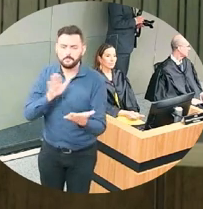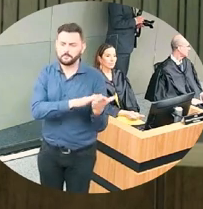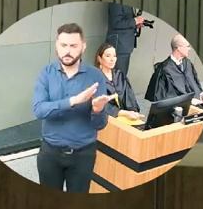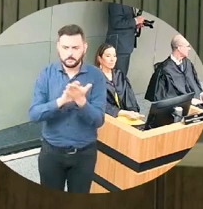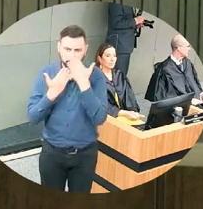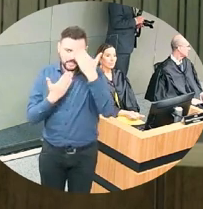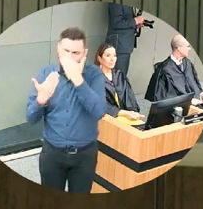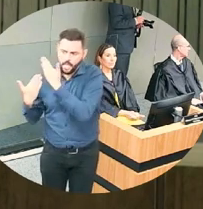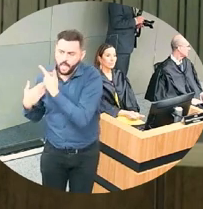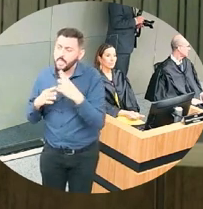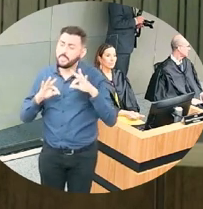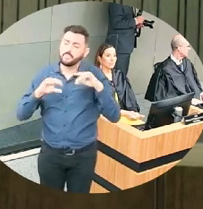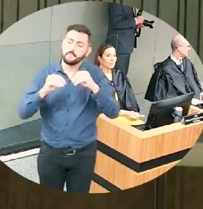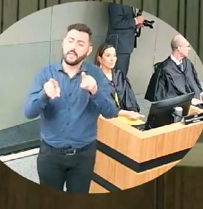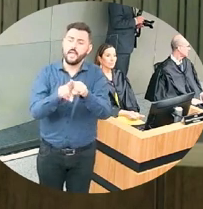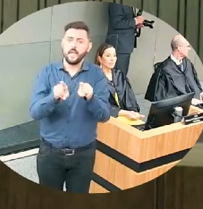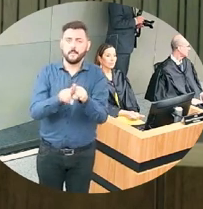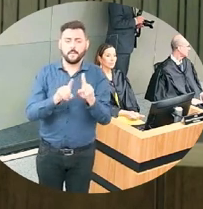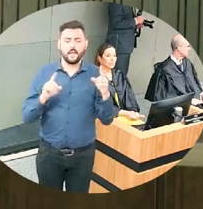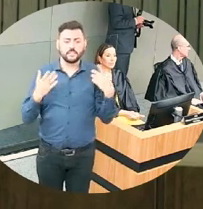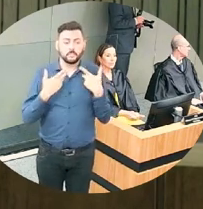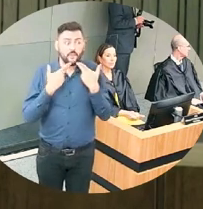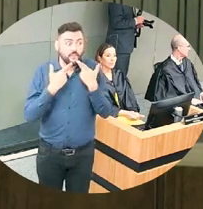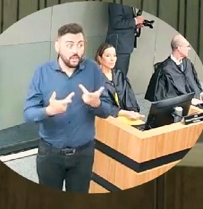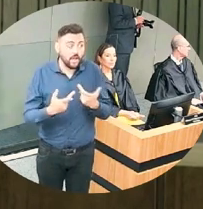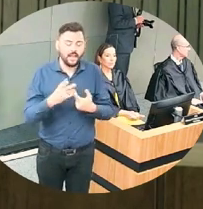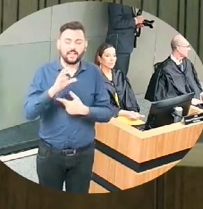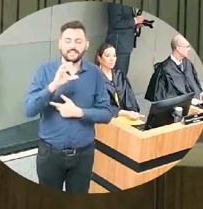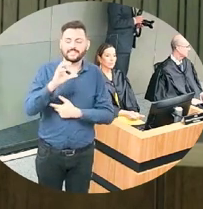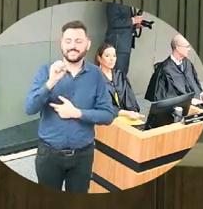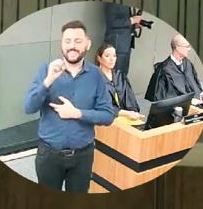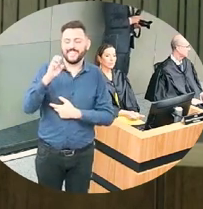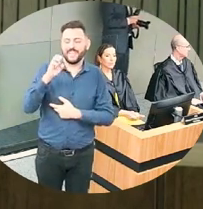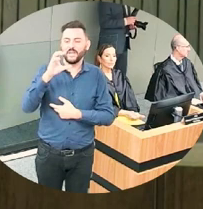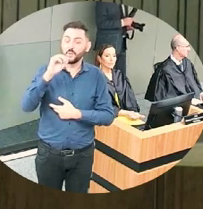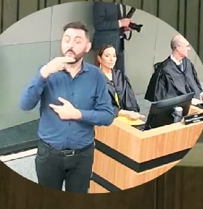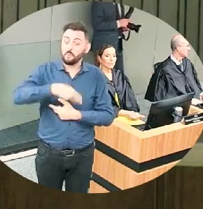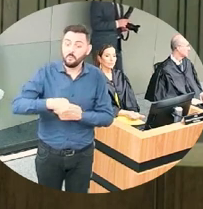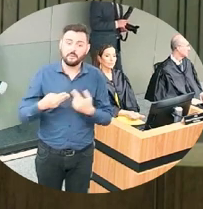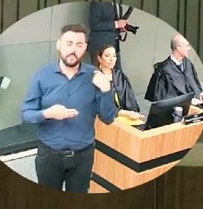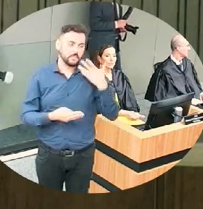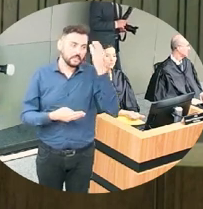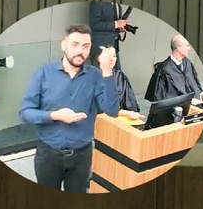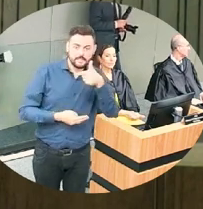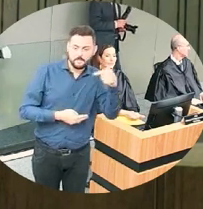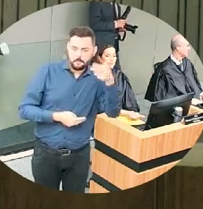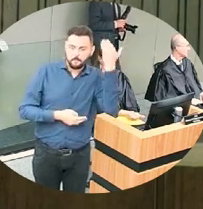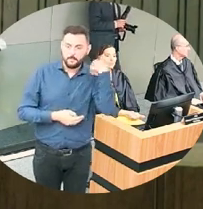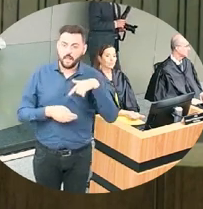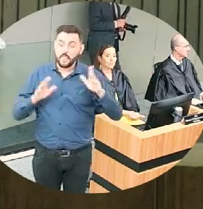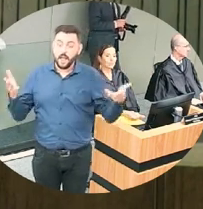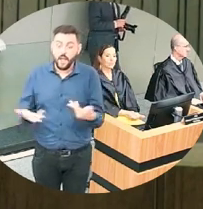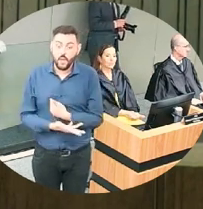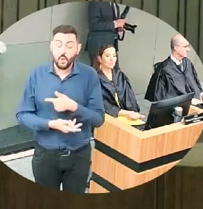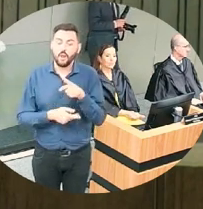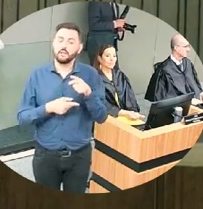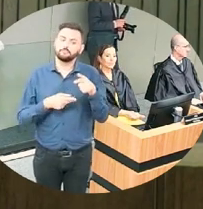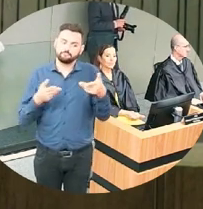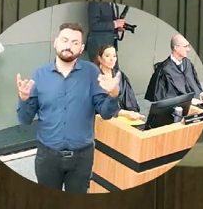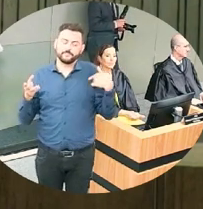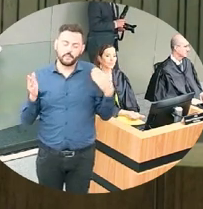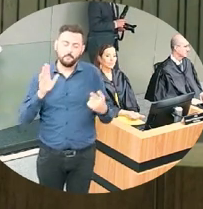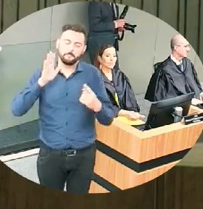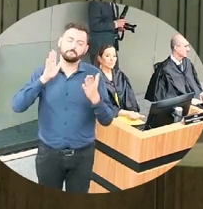apenas sando uma missão grave não ter falado na secon e a Camila já reclamou que cuidou da imagem do tribunal nesses dois